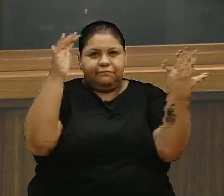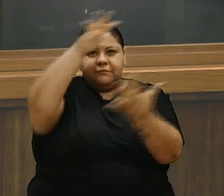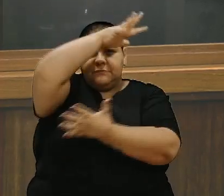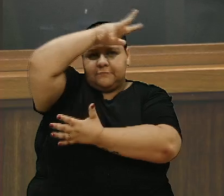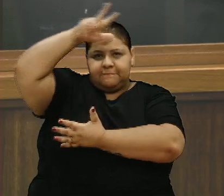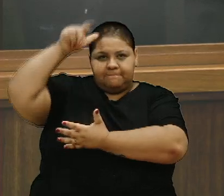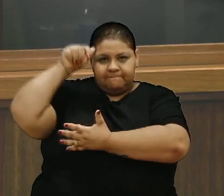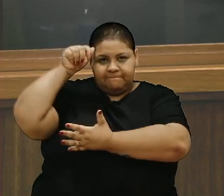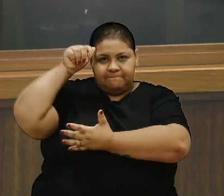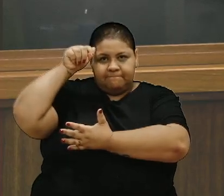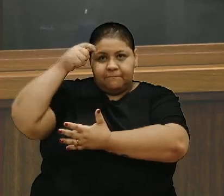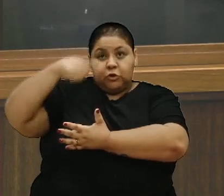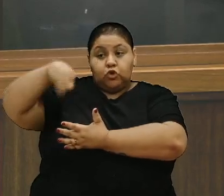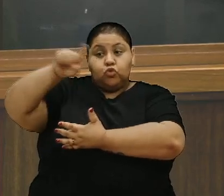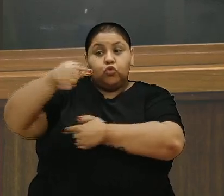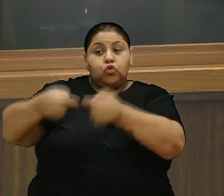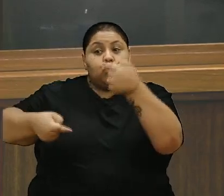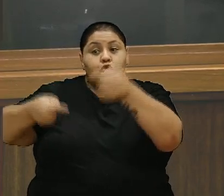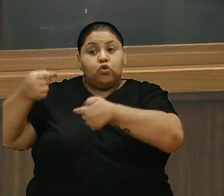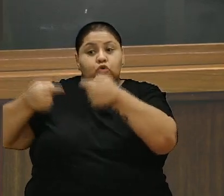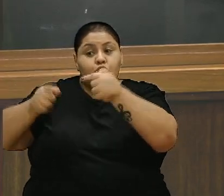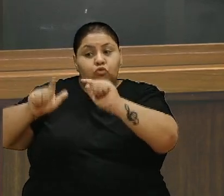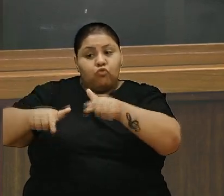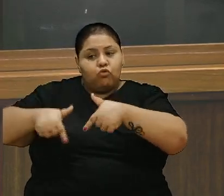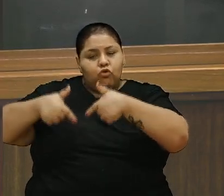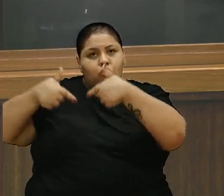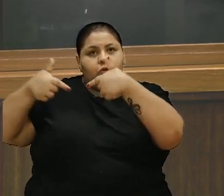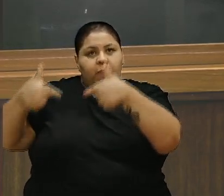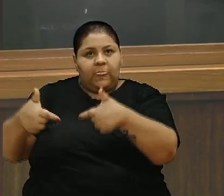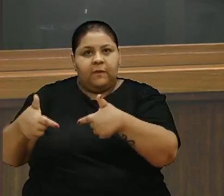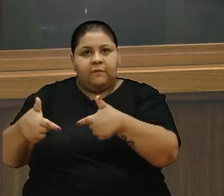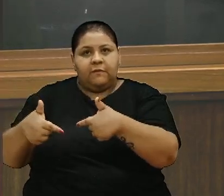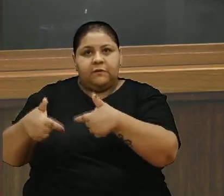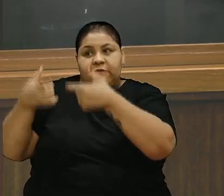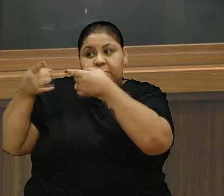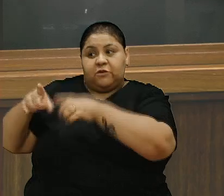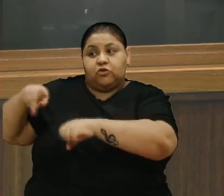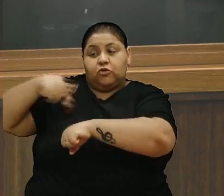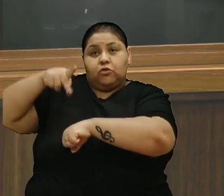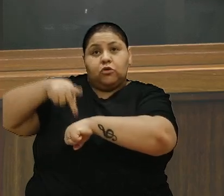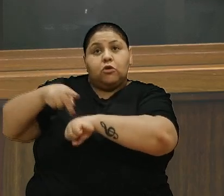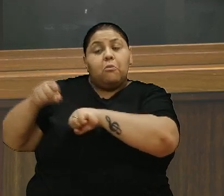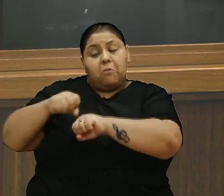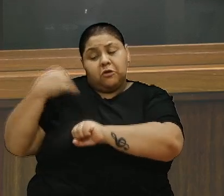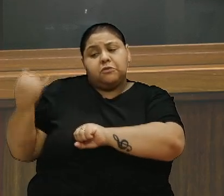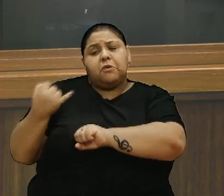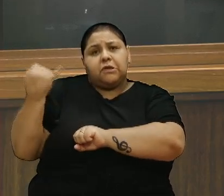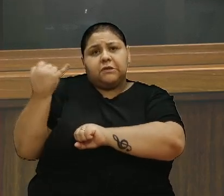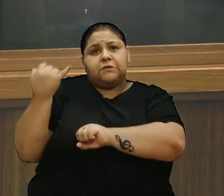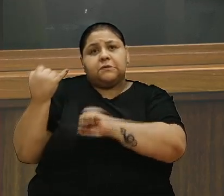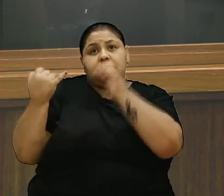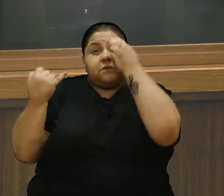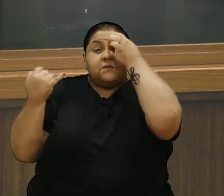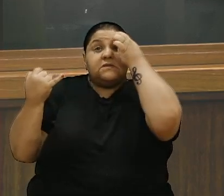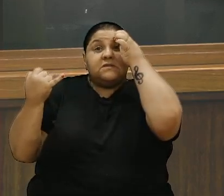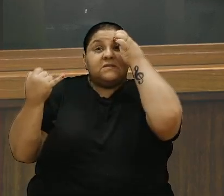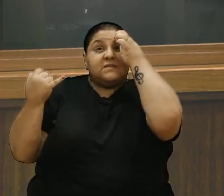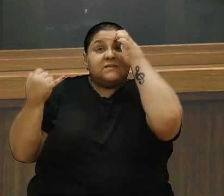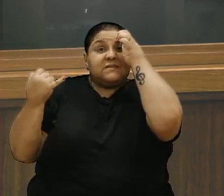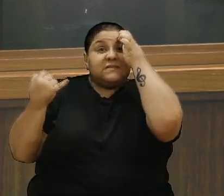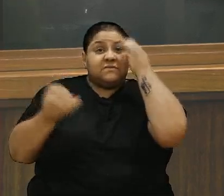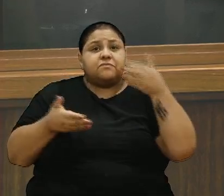tu está discutindo uma ação que vai atingir o país, pode ser importante.